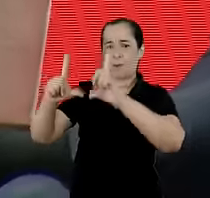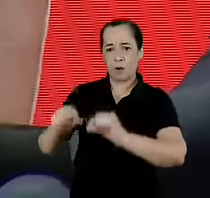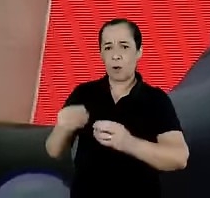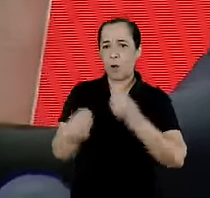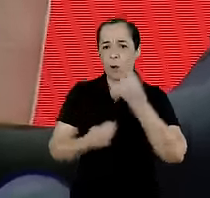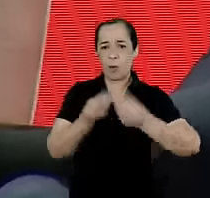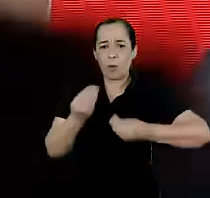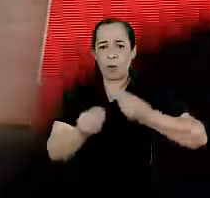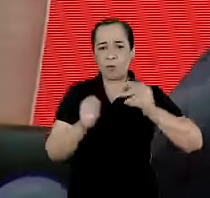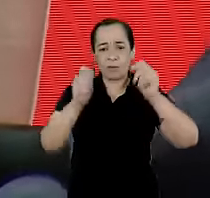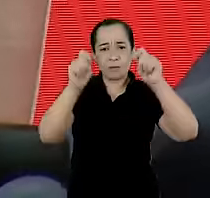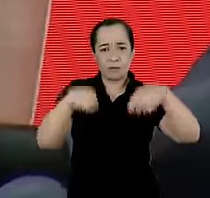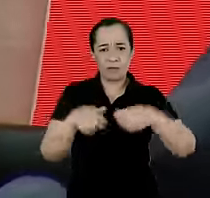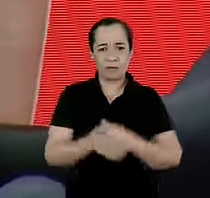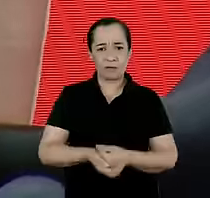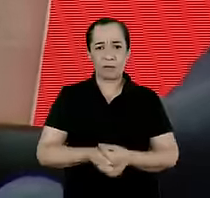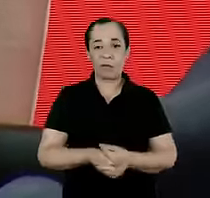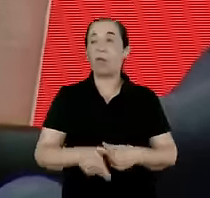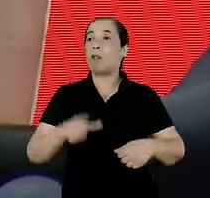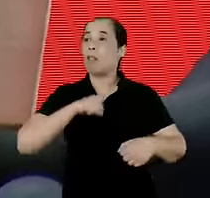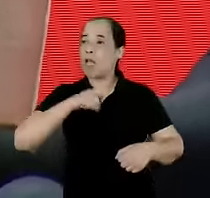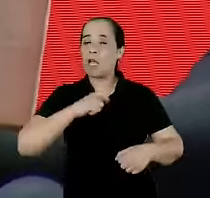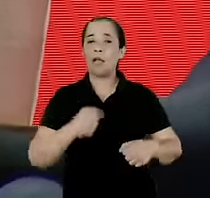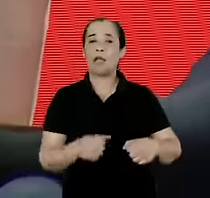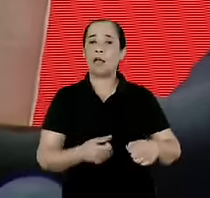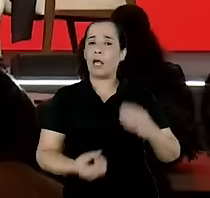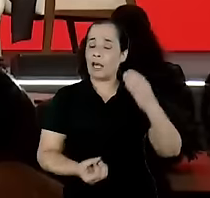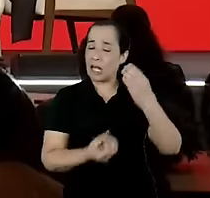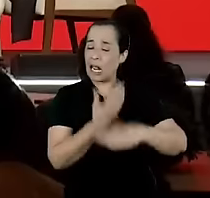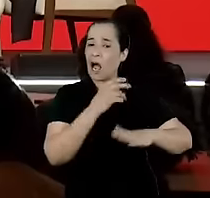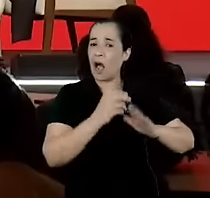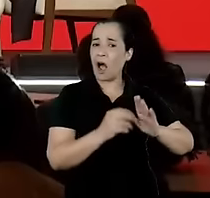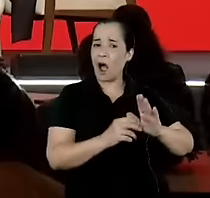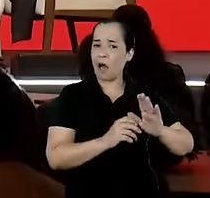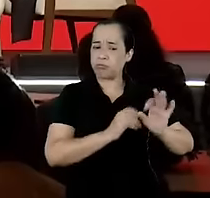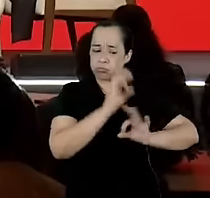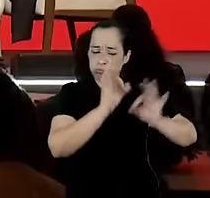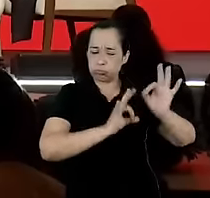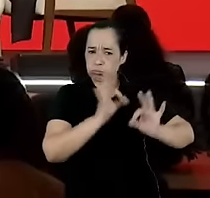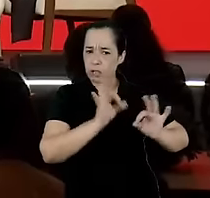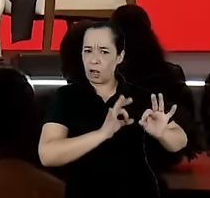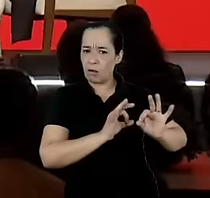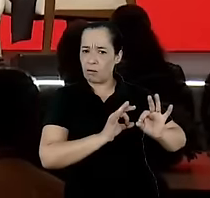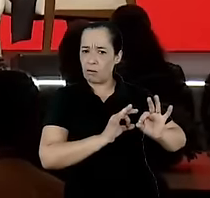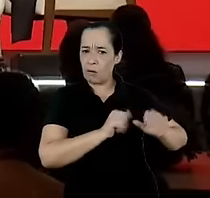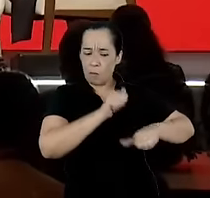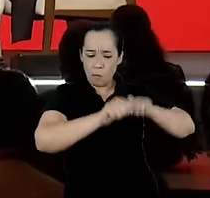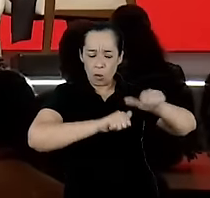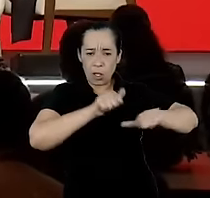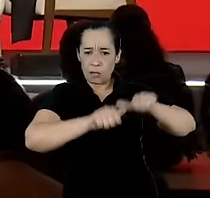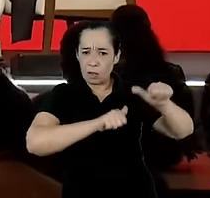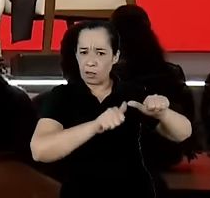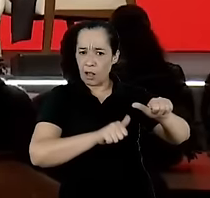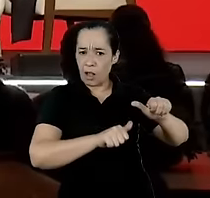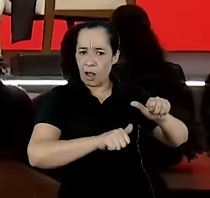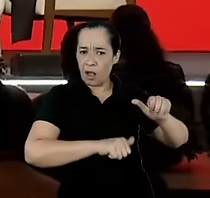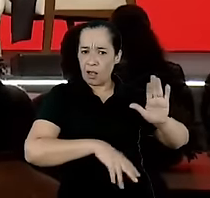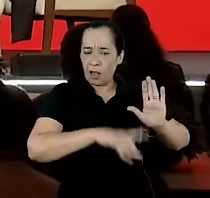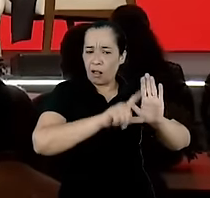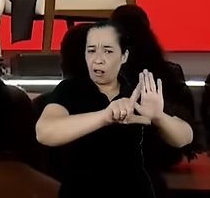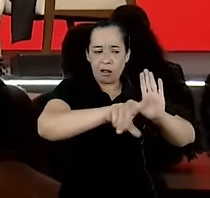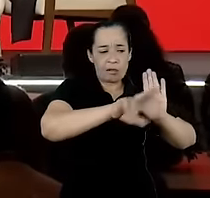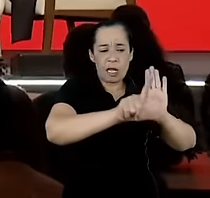produtivo fazendo reformas eh E essas reformas ah são reformas microeconômicas elas não vão